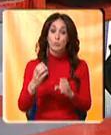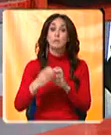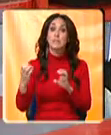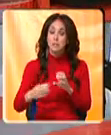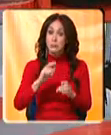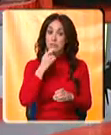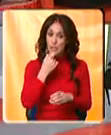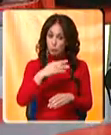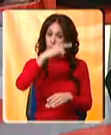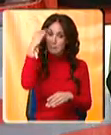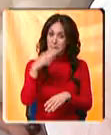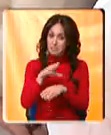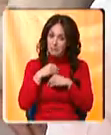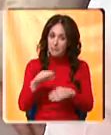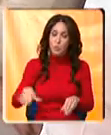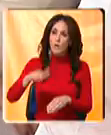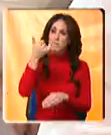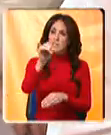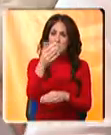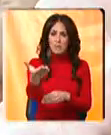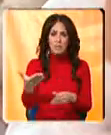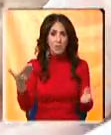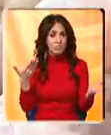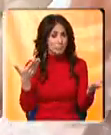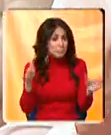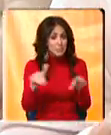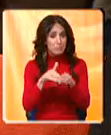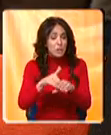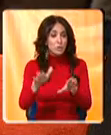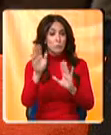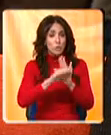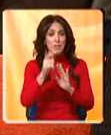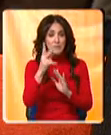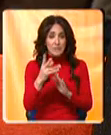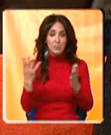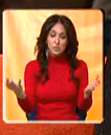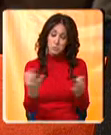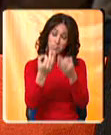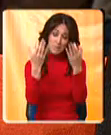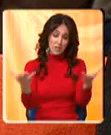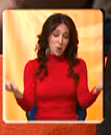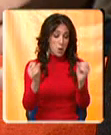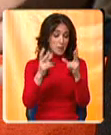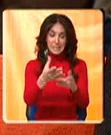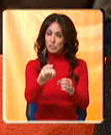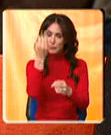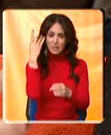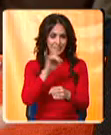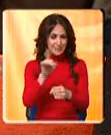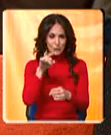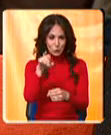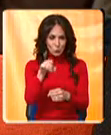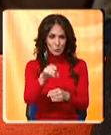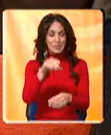muito complicado de gerir. Tem 20 anos e entrou num programa de televisão e foi o que foi. Ninguém se vai esquecer que a